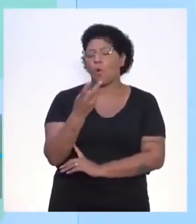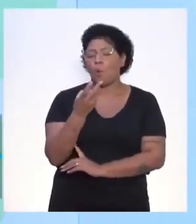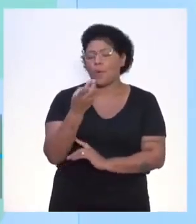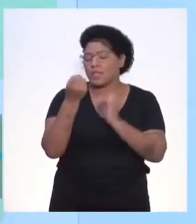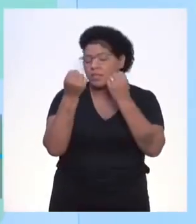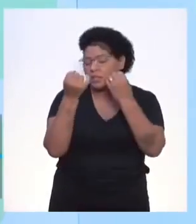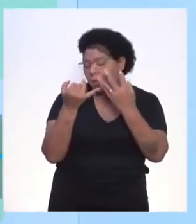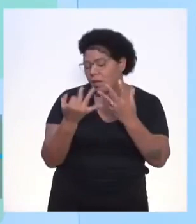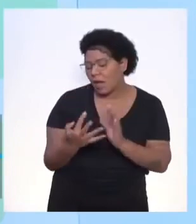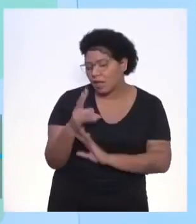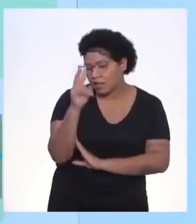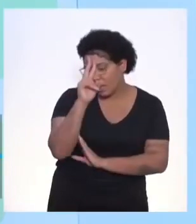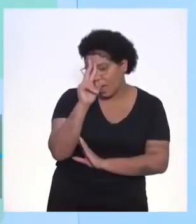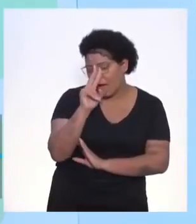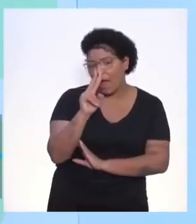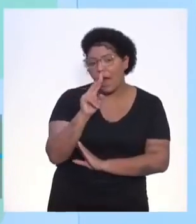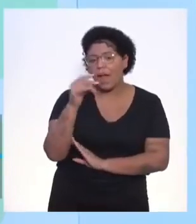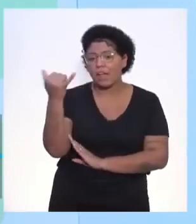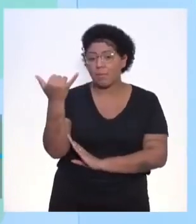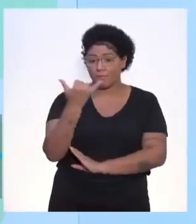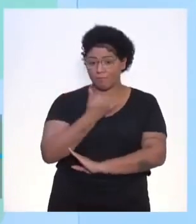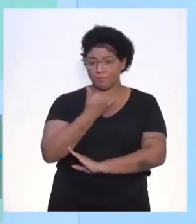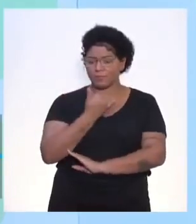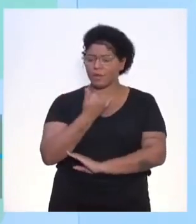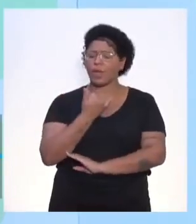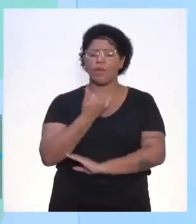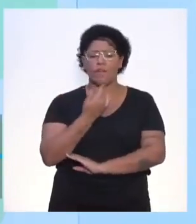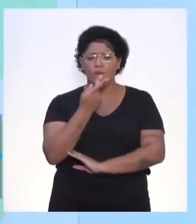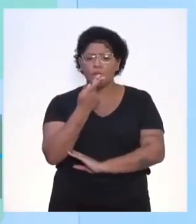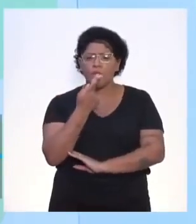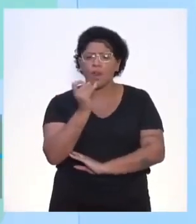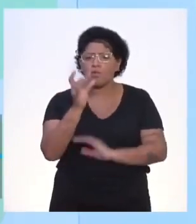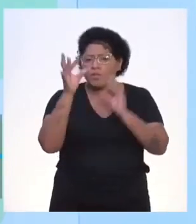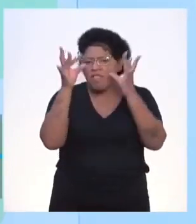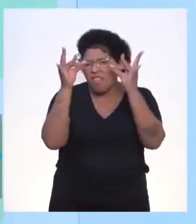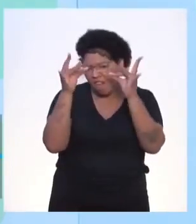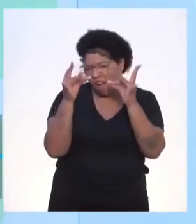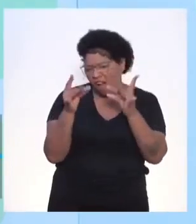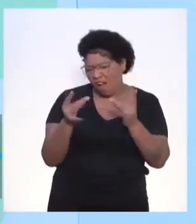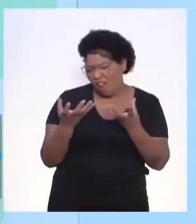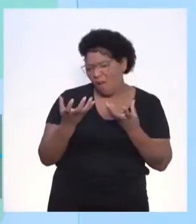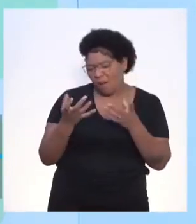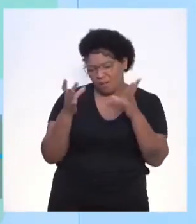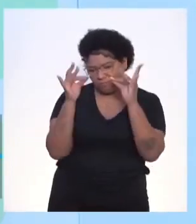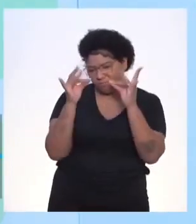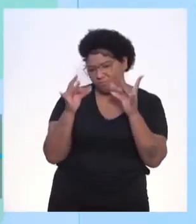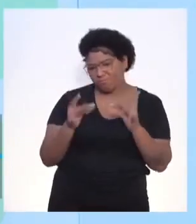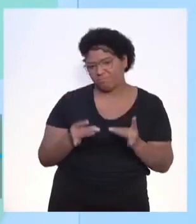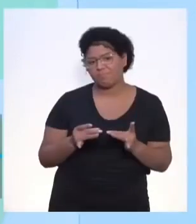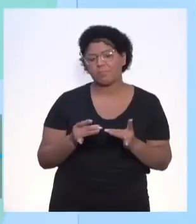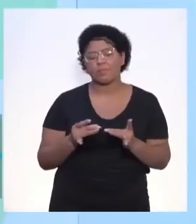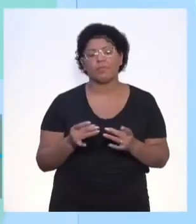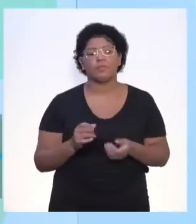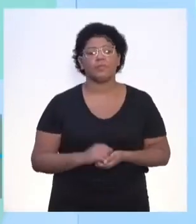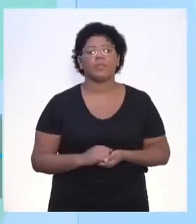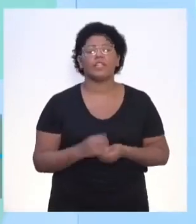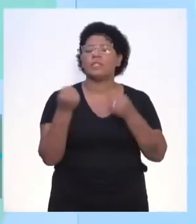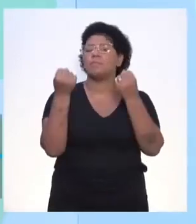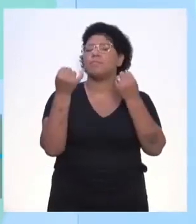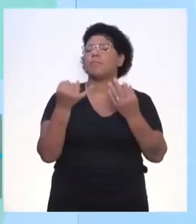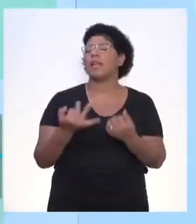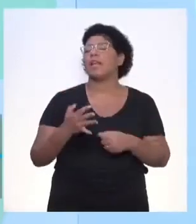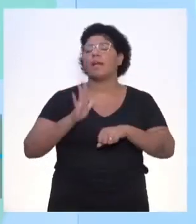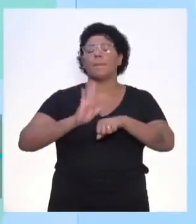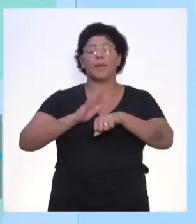mas conta nos seus mínimos detalhes, né? A gente que é curioso, gosta de saber. Então, hoje a aula vai estar abordando esse tema, né?